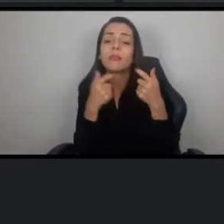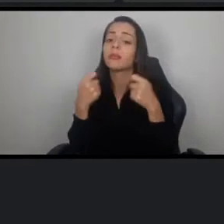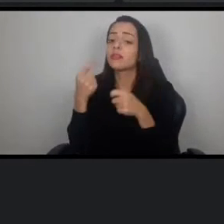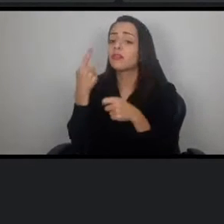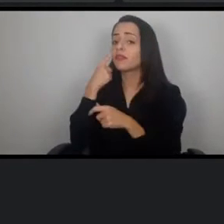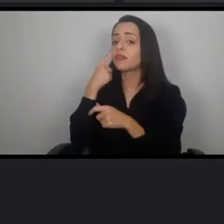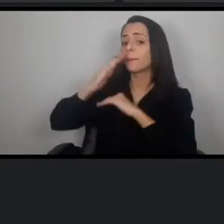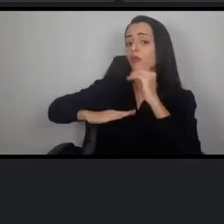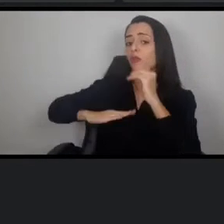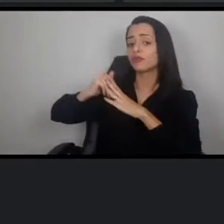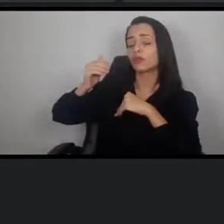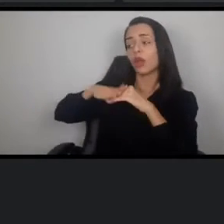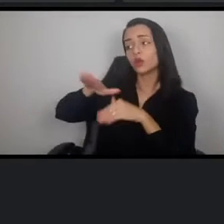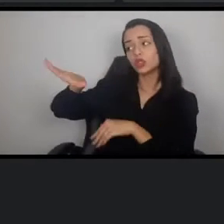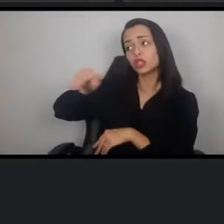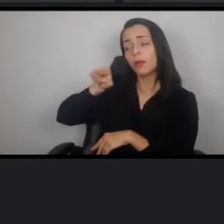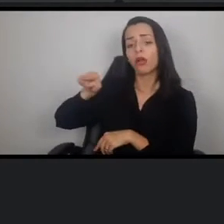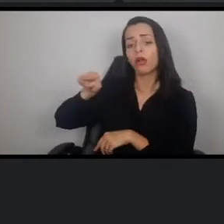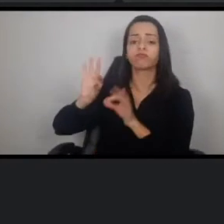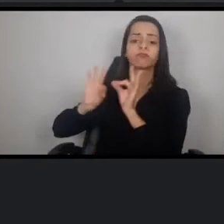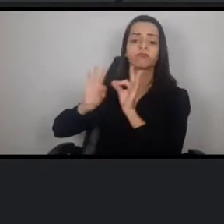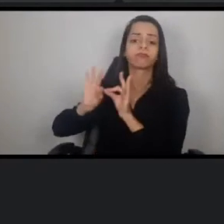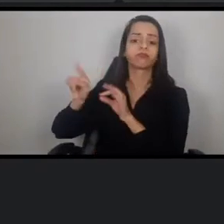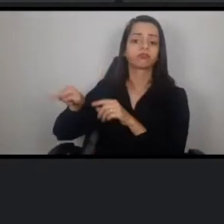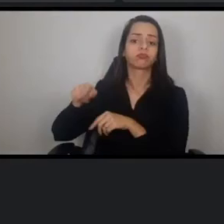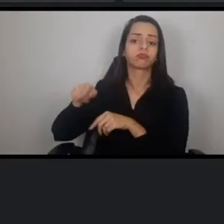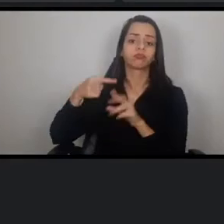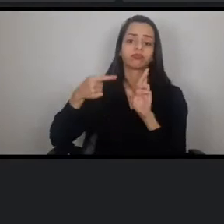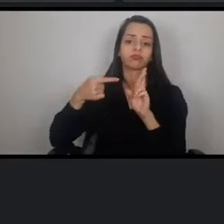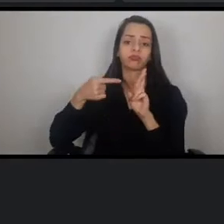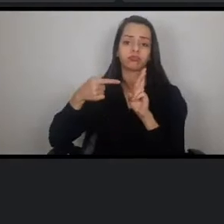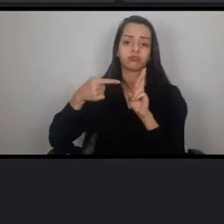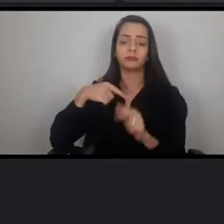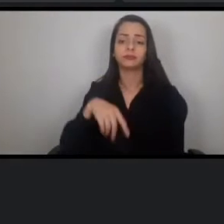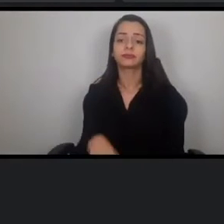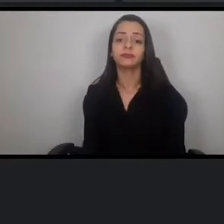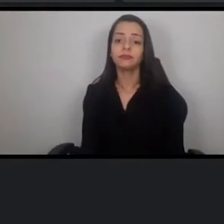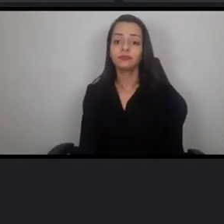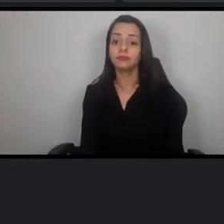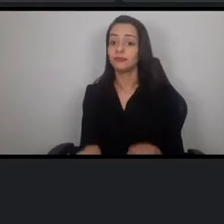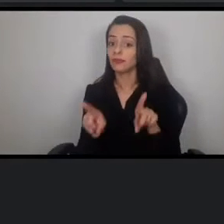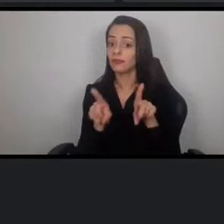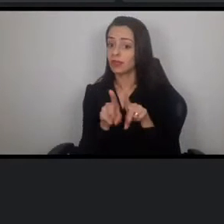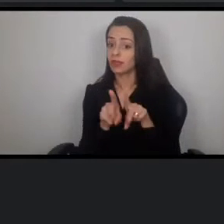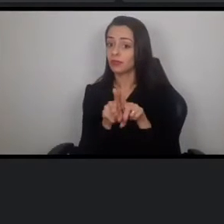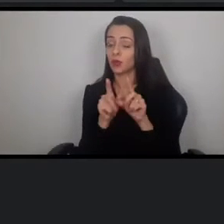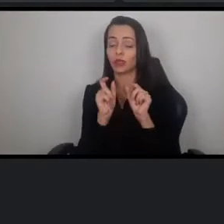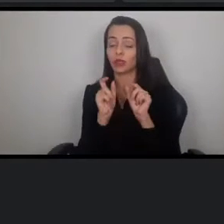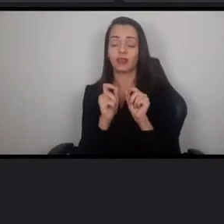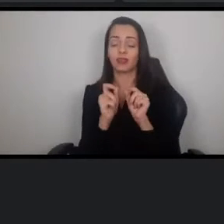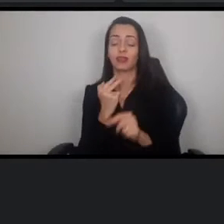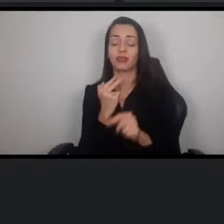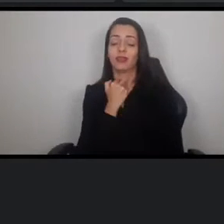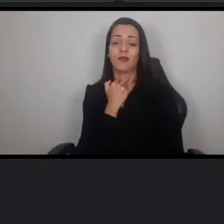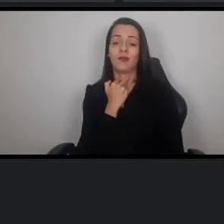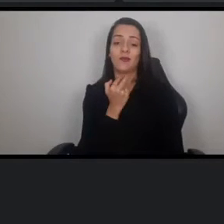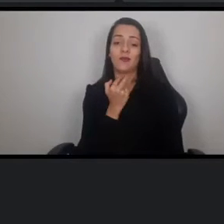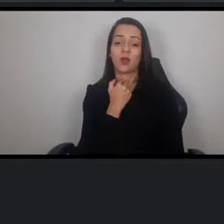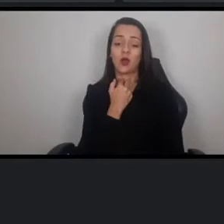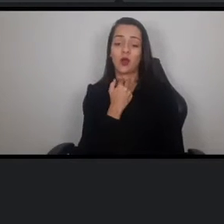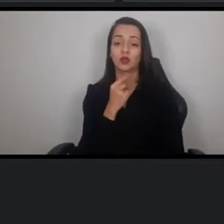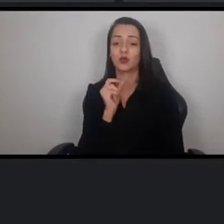E outra coisa super importante, não se deve fazer ligação clandestina, o